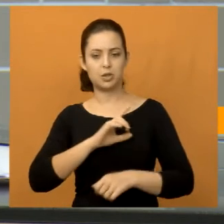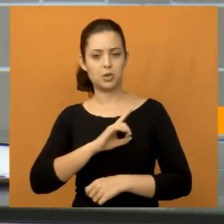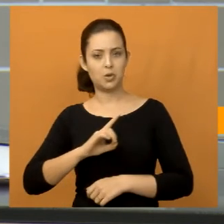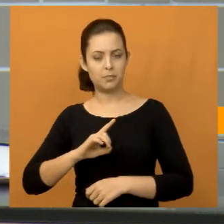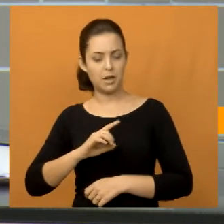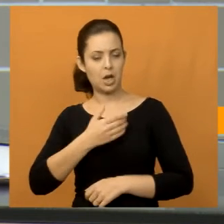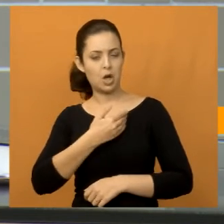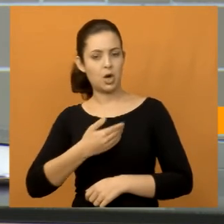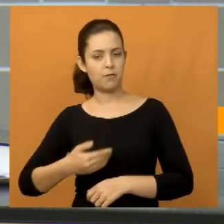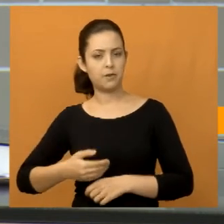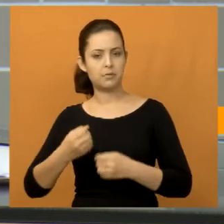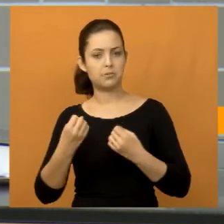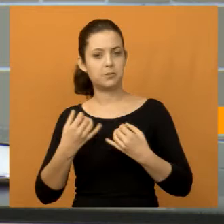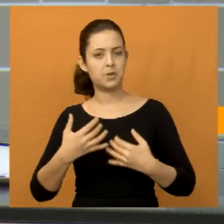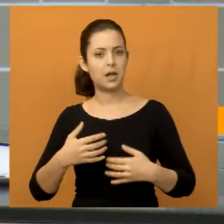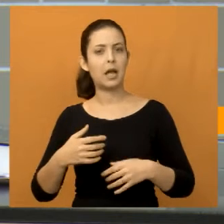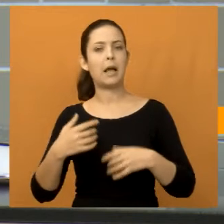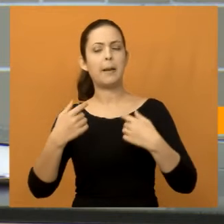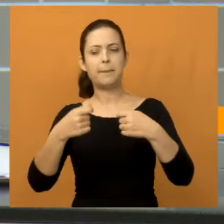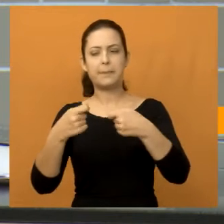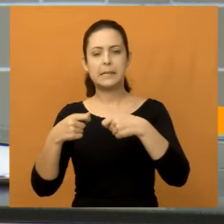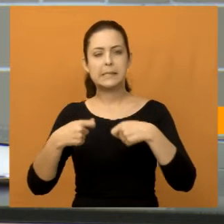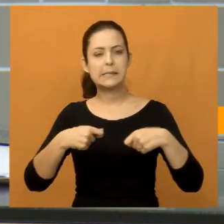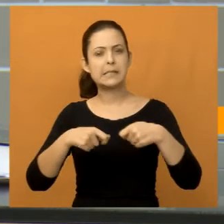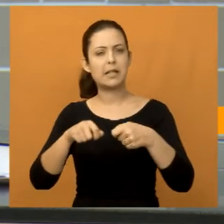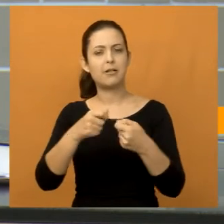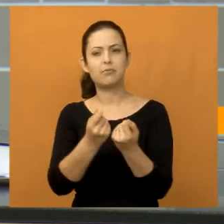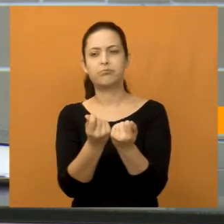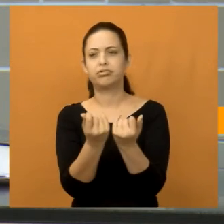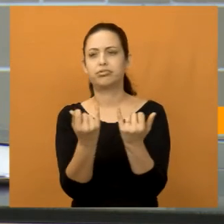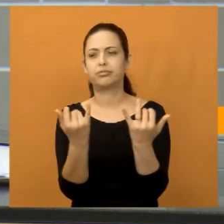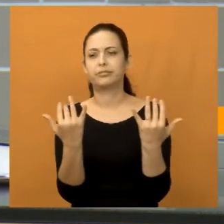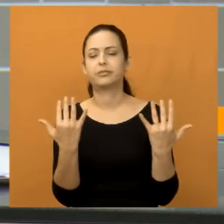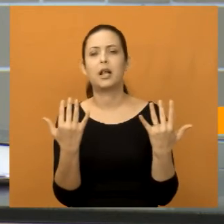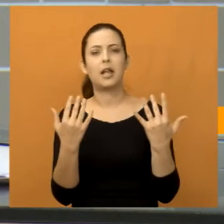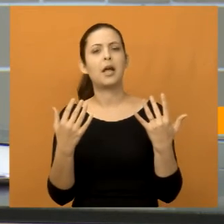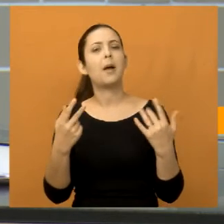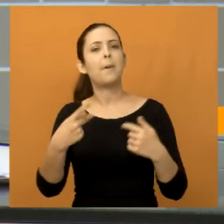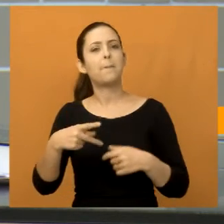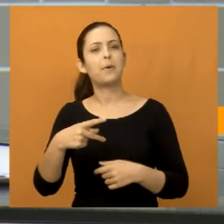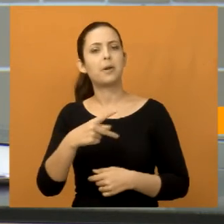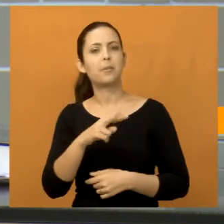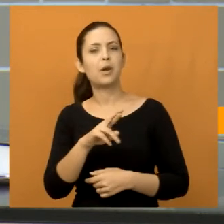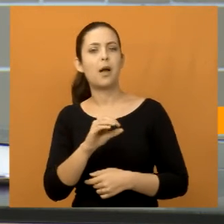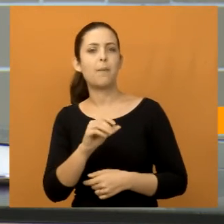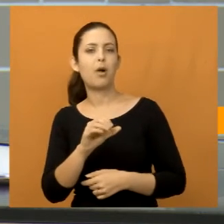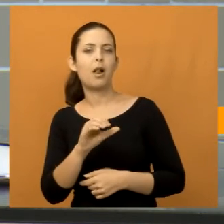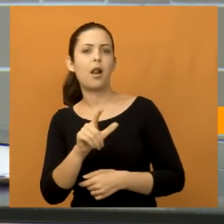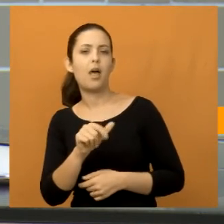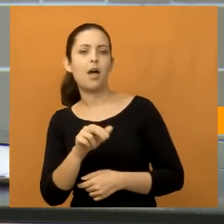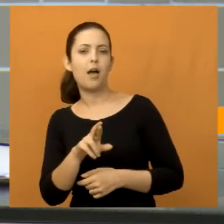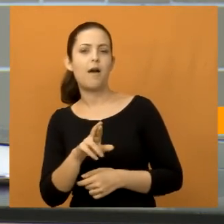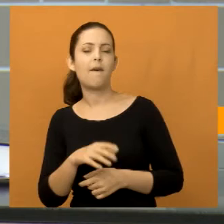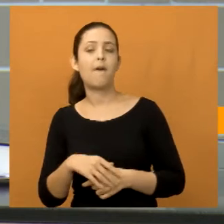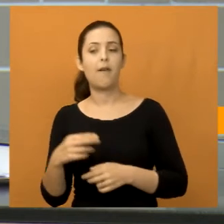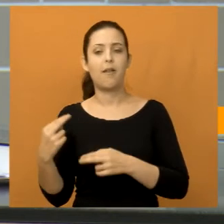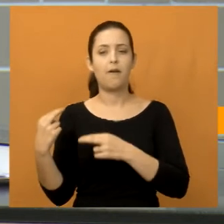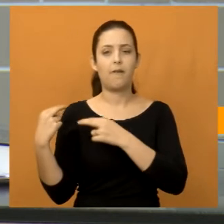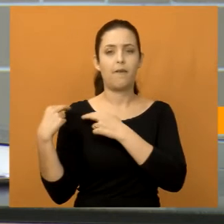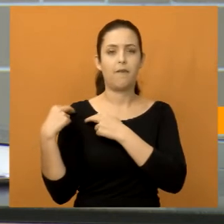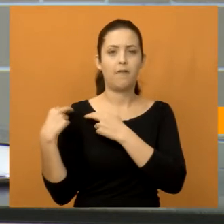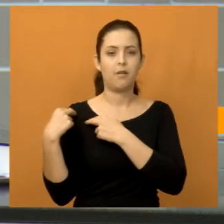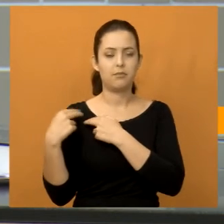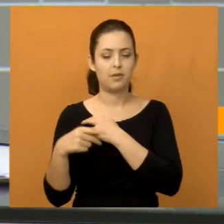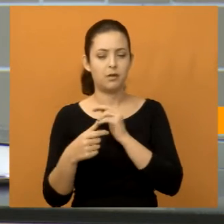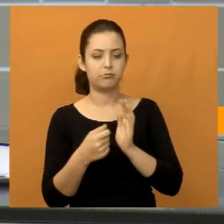são justificados pela demanda, dado o número de terrenos de propriedade da Fundação Prolar, e que a responsabilidade